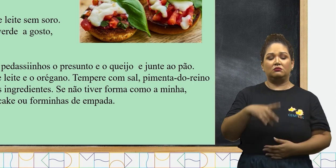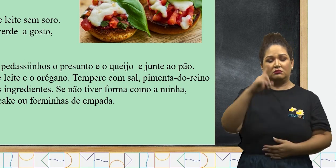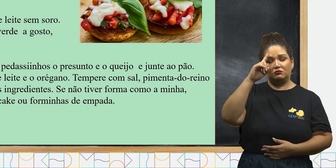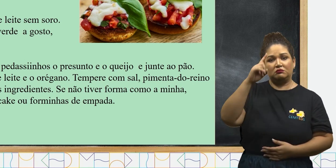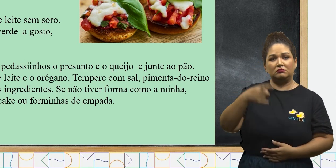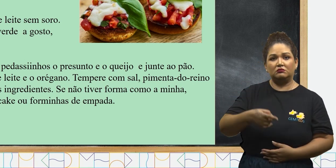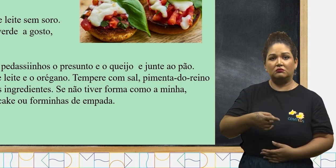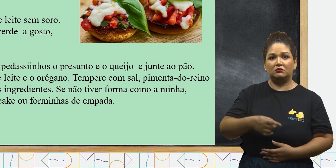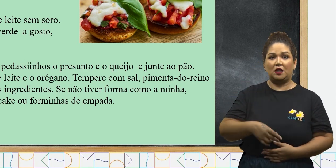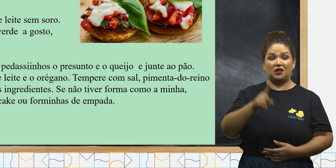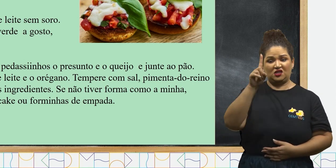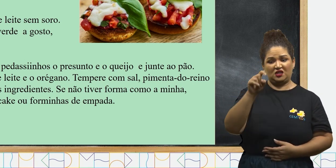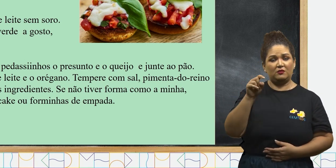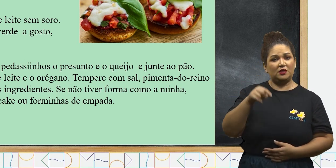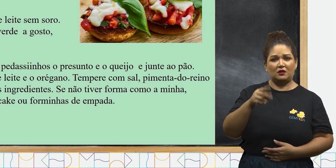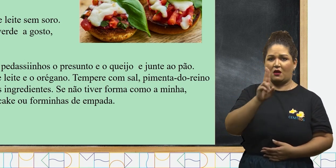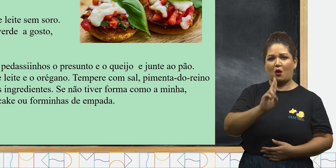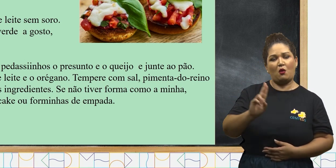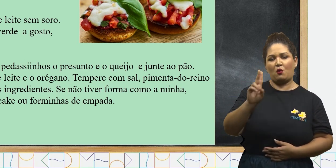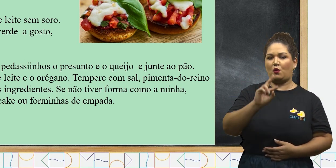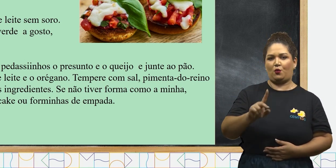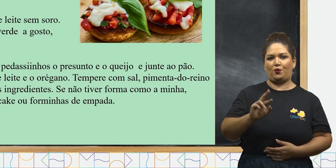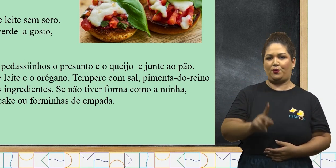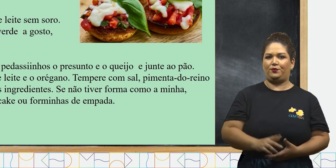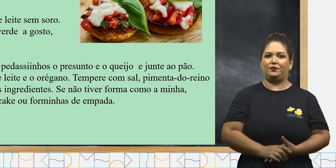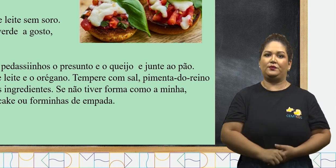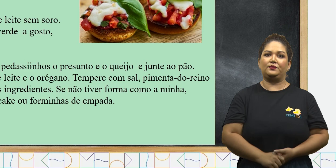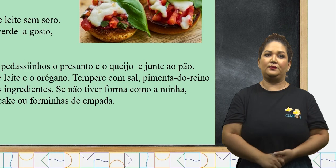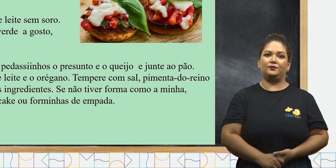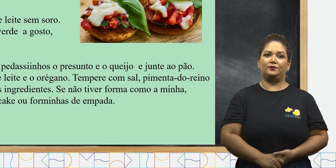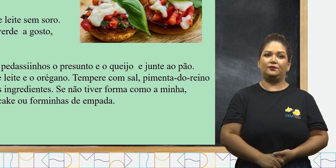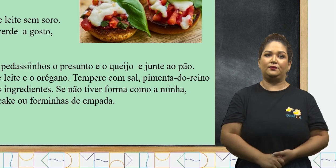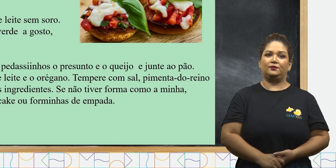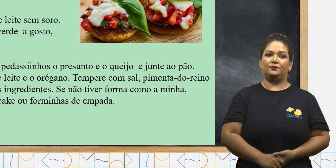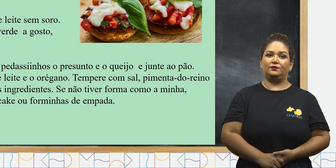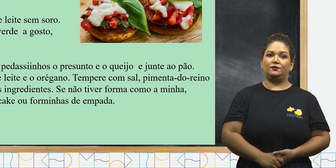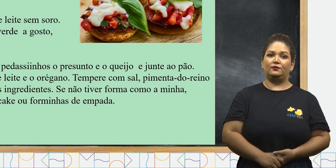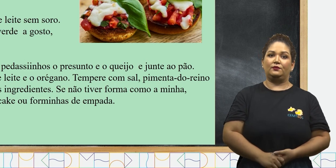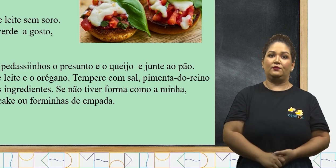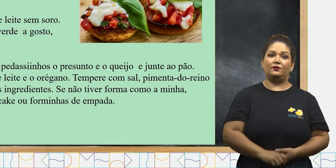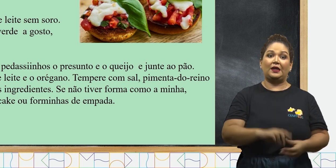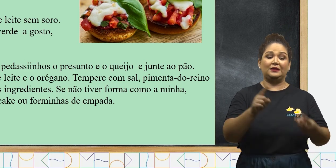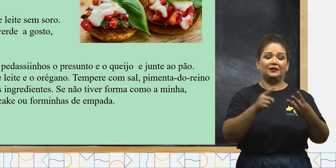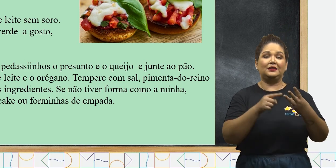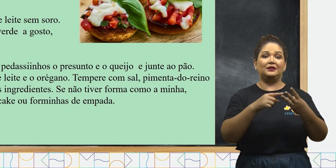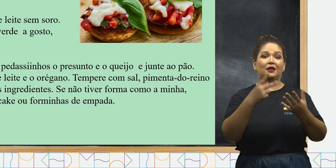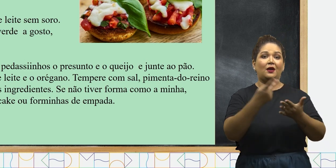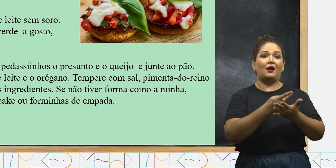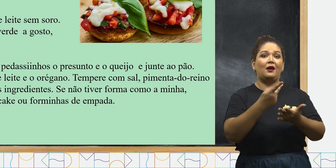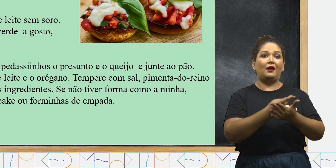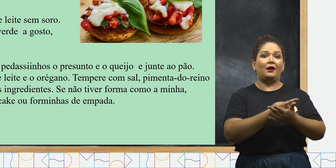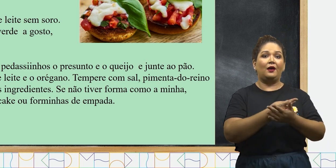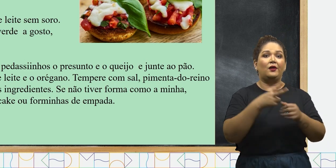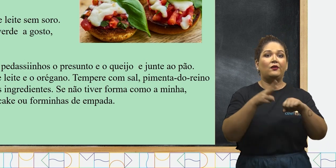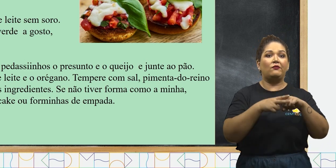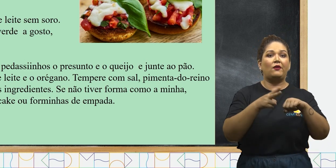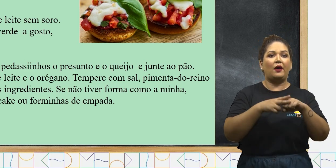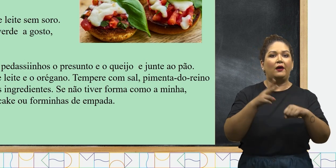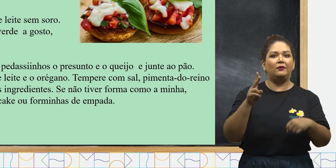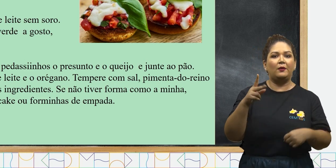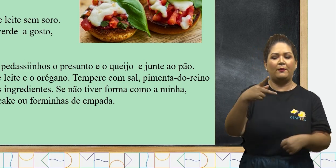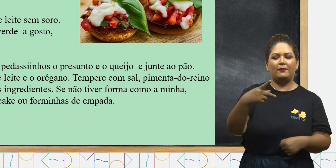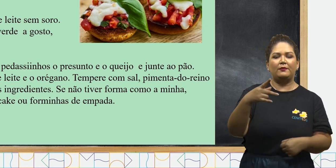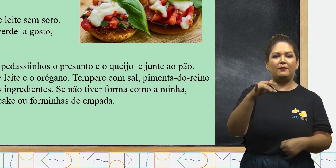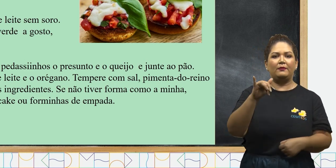afirmação. Exclamação não pode ser colocada aqui. Terceiro erro: pique o pão. Não